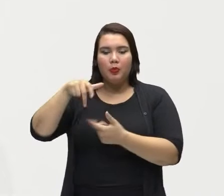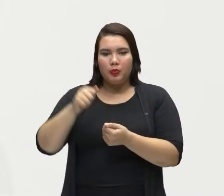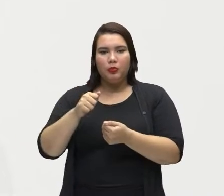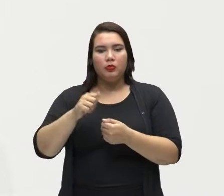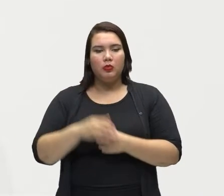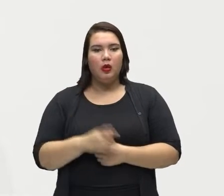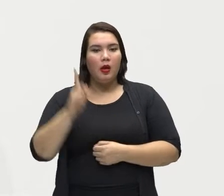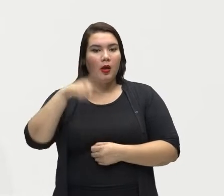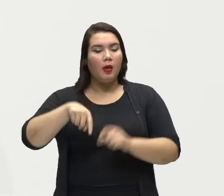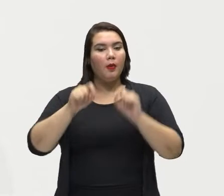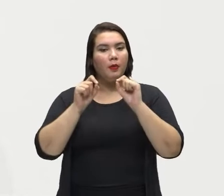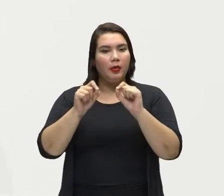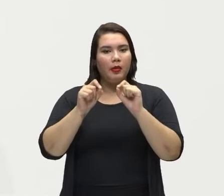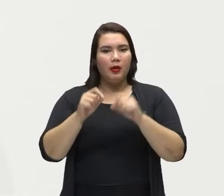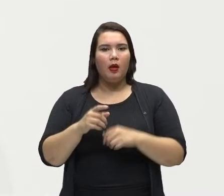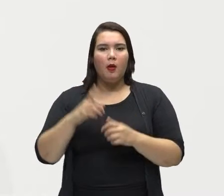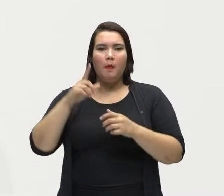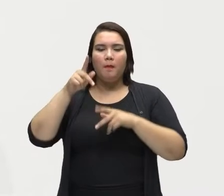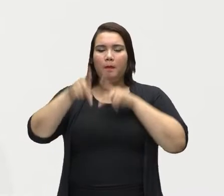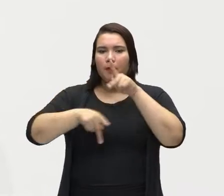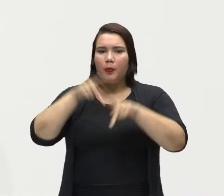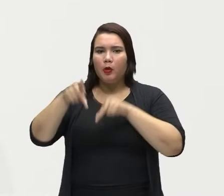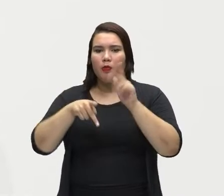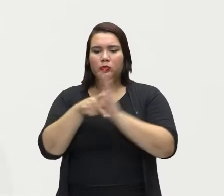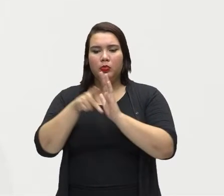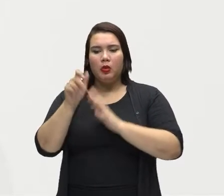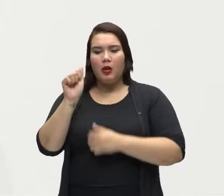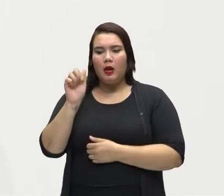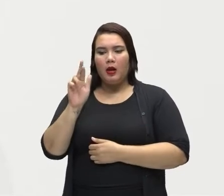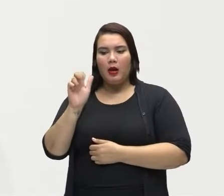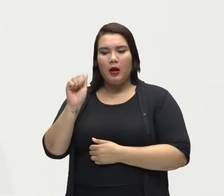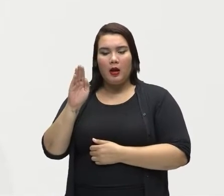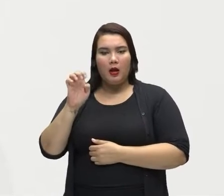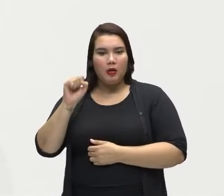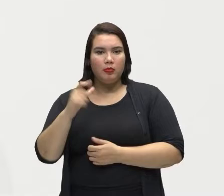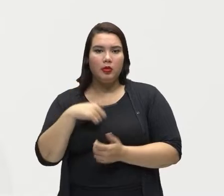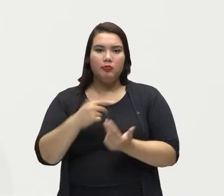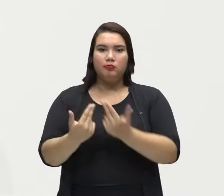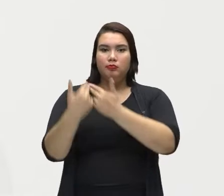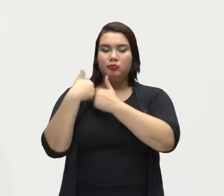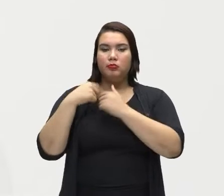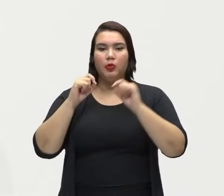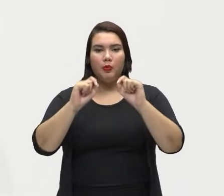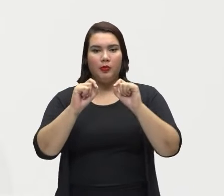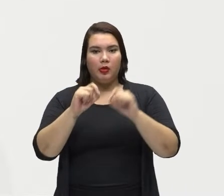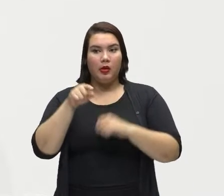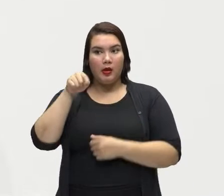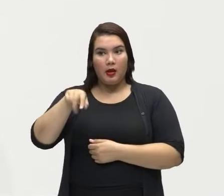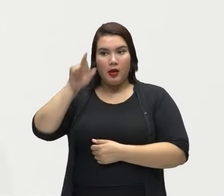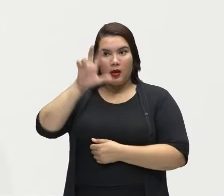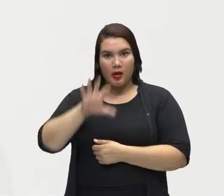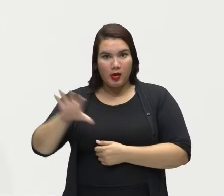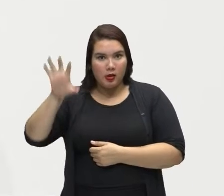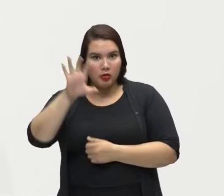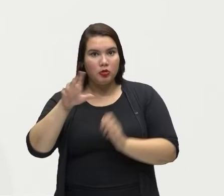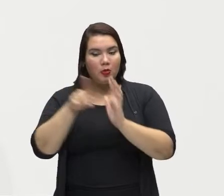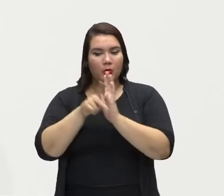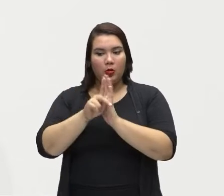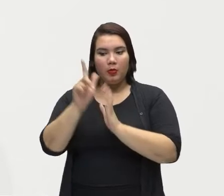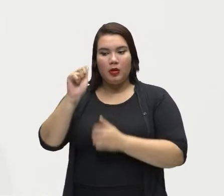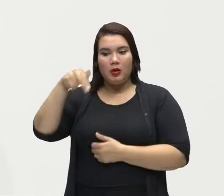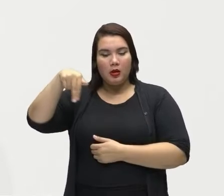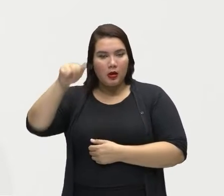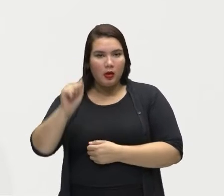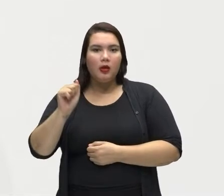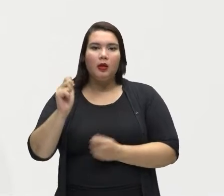seriam esses árabes os responsáveis por fazer com que aquela região do reino de Gana